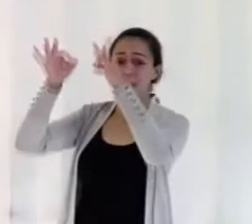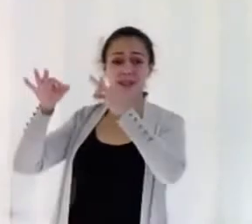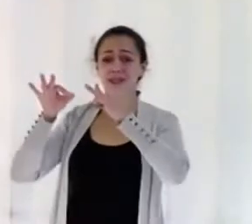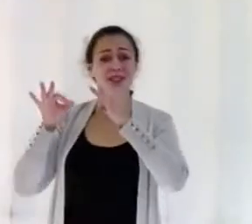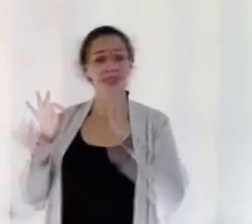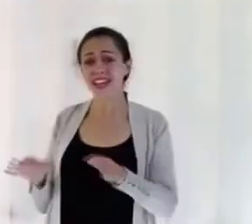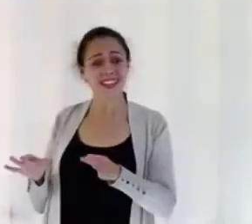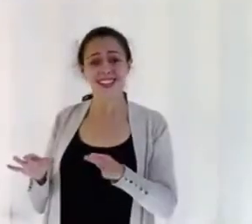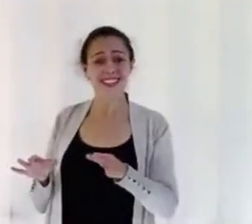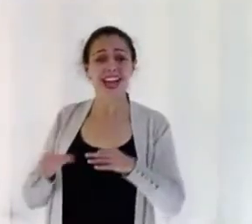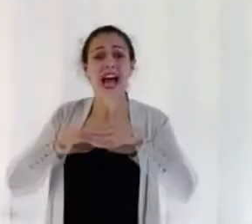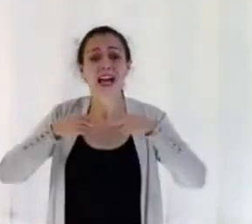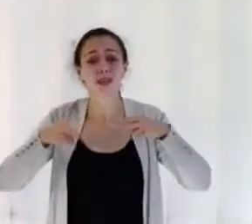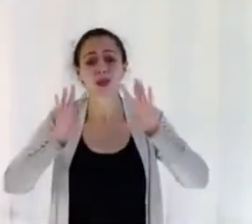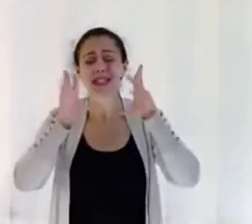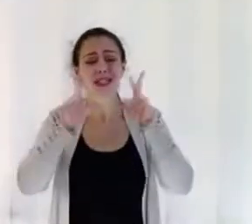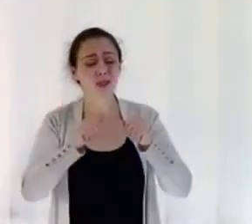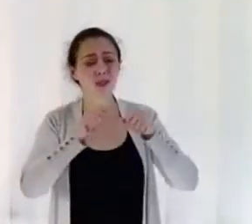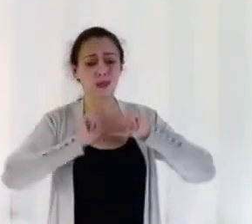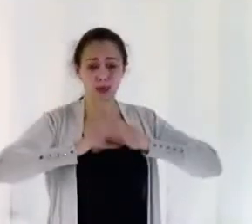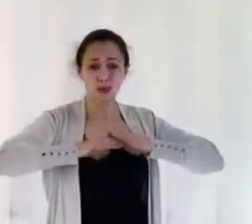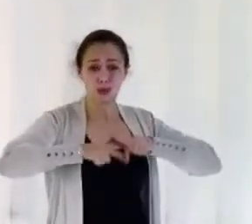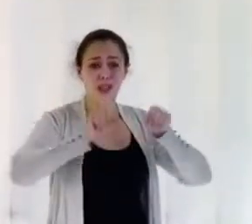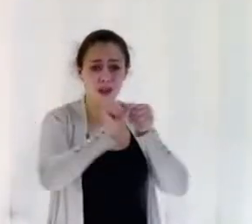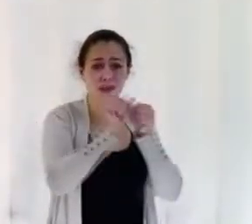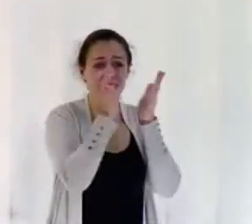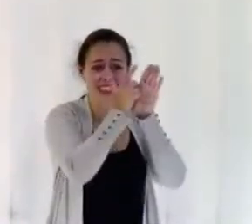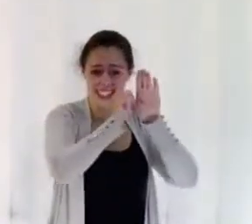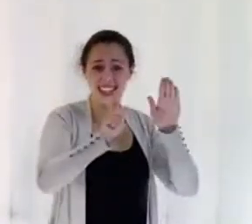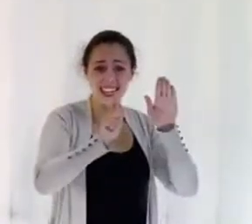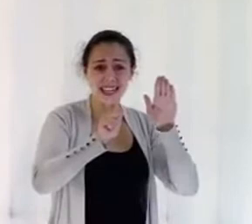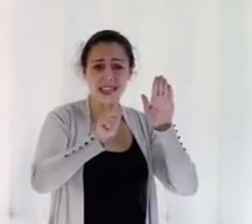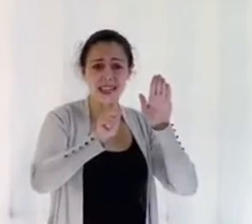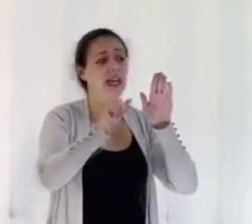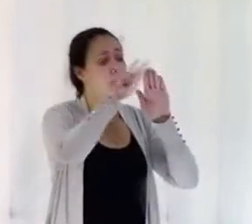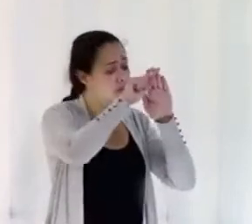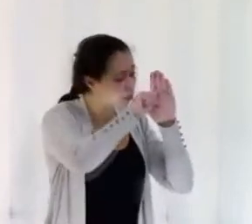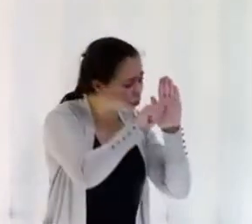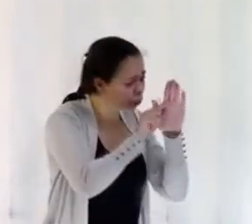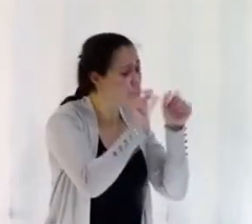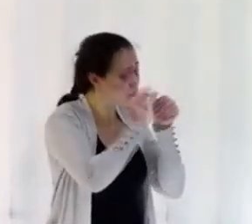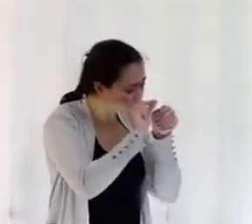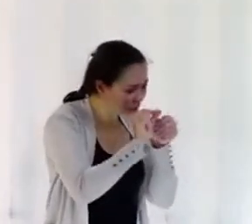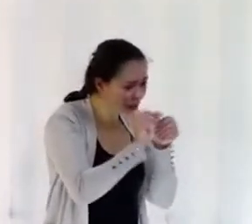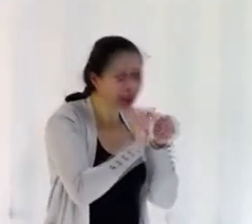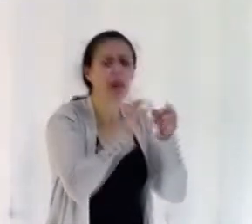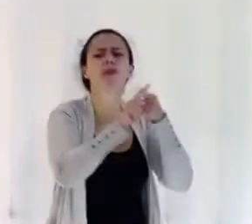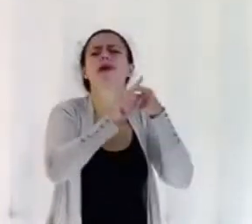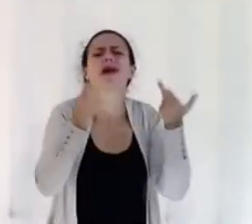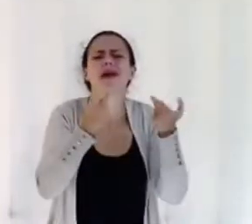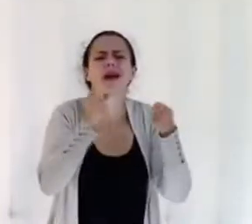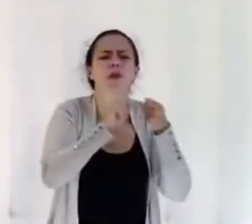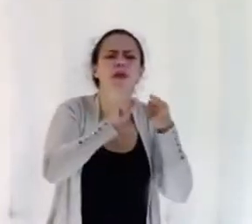judaísmo fazia perante a lei era para apontar para esse Cristo. Agora ele se faz presente. Porque você quer